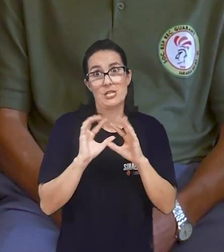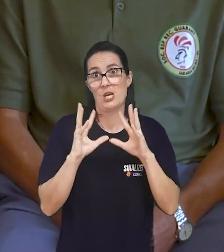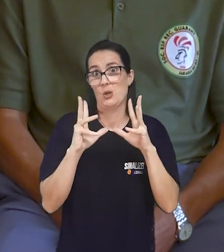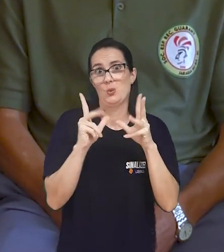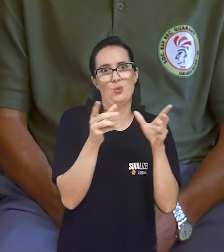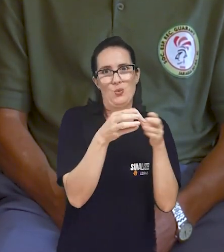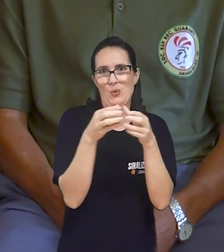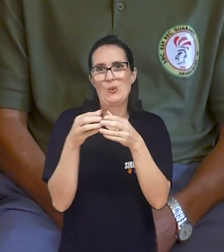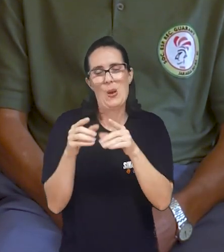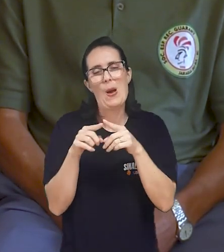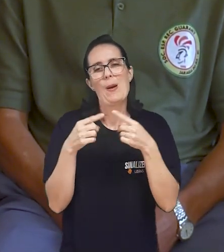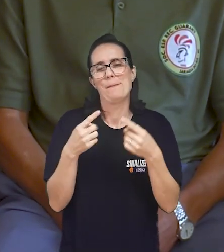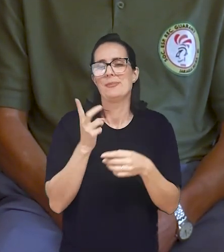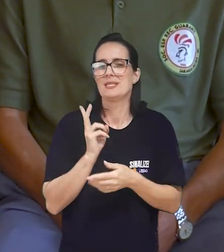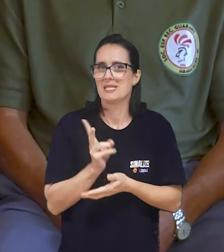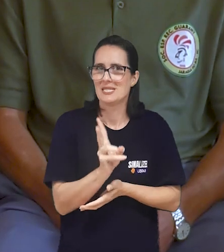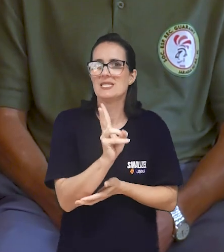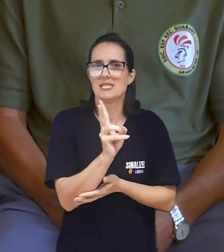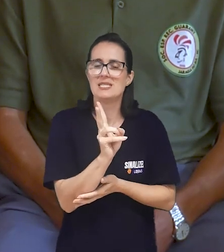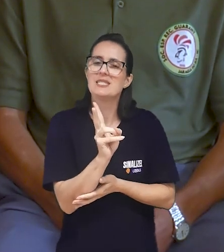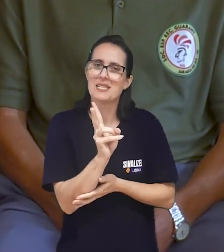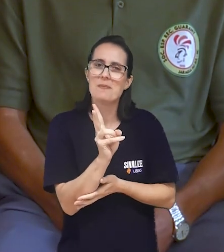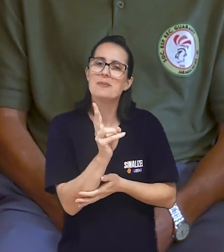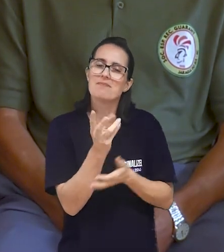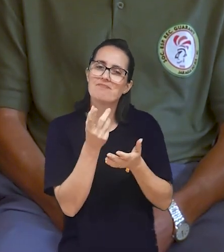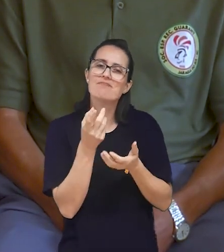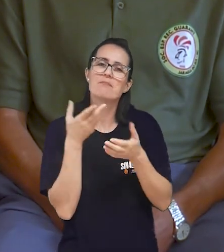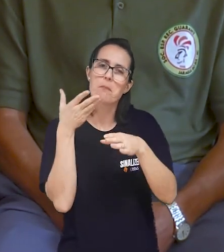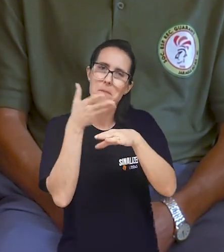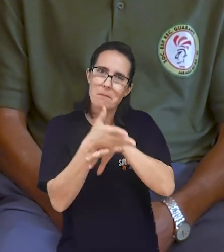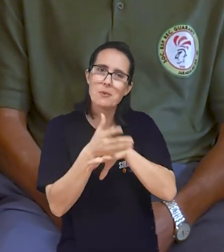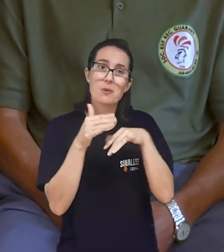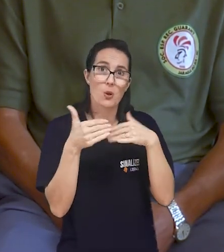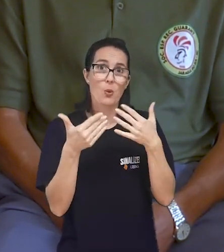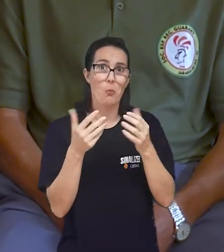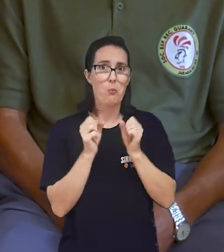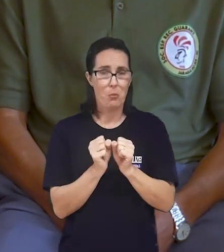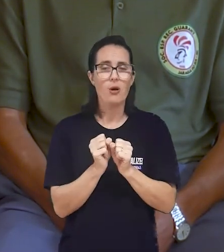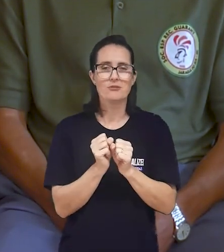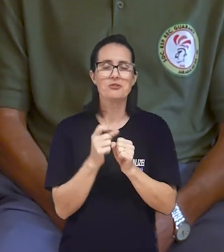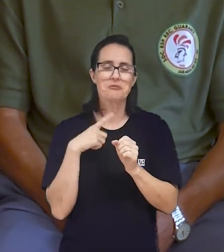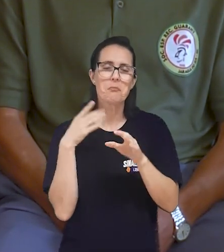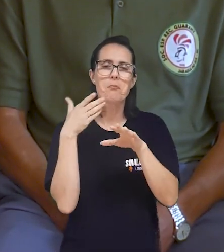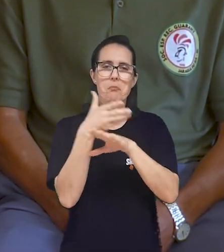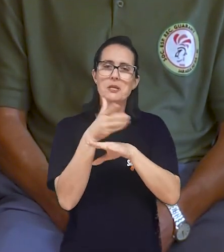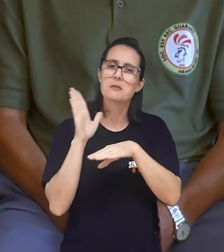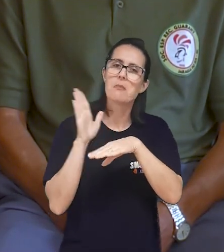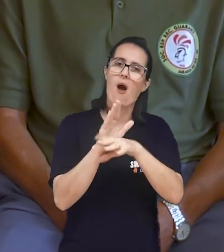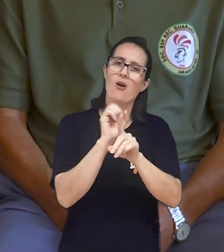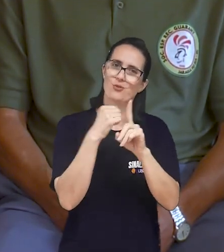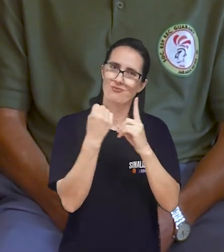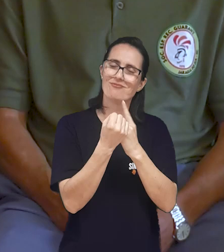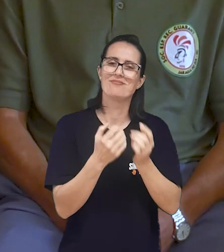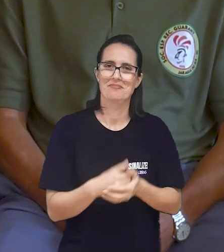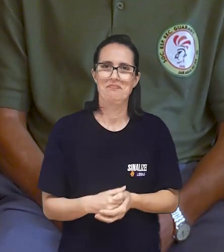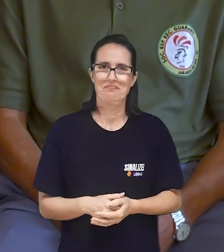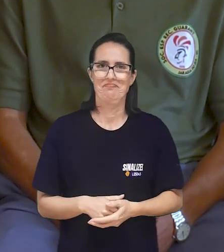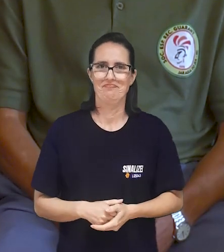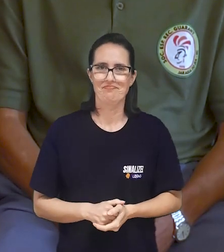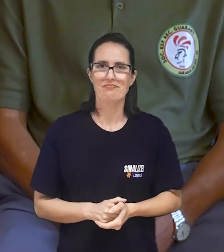fica difícil de estar por todos os cantos, mas a gente está sempre incluído em tudo que é coisa que tem na sociedade,